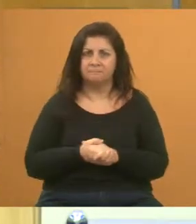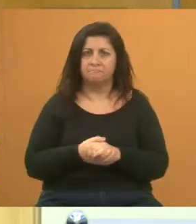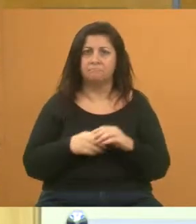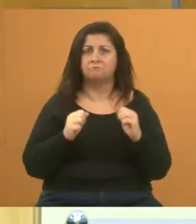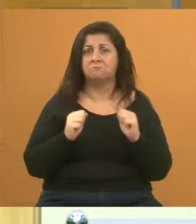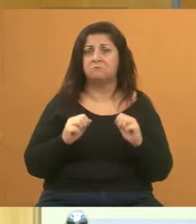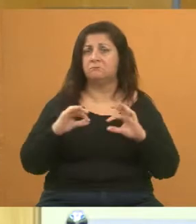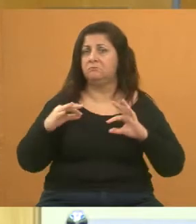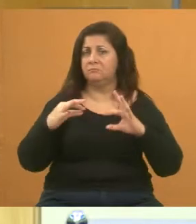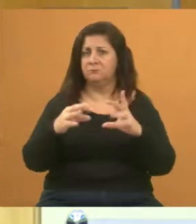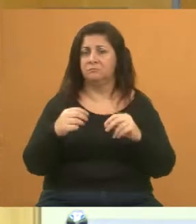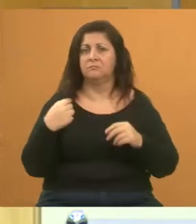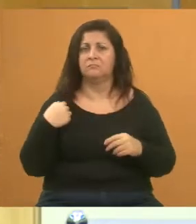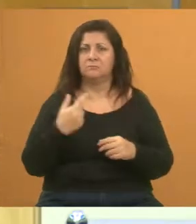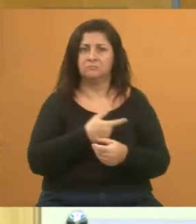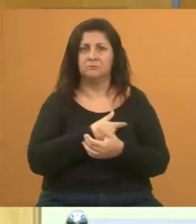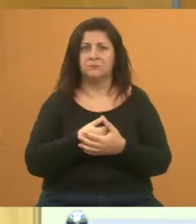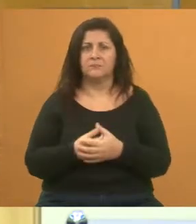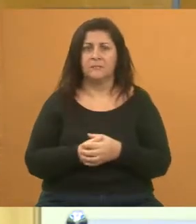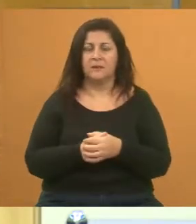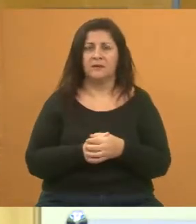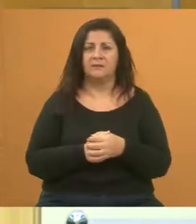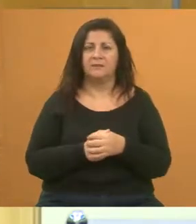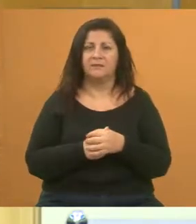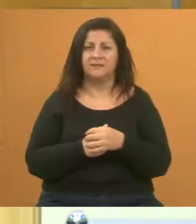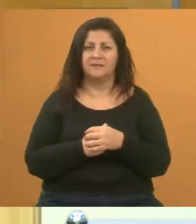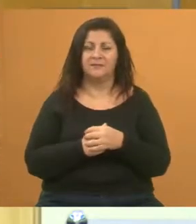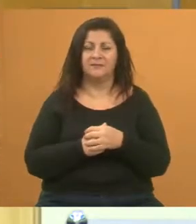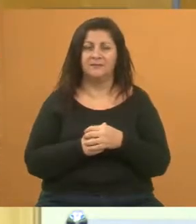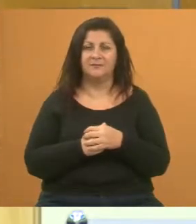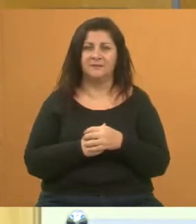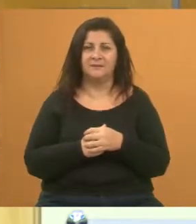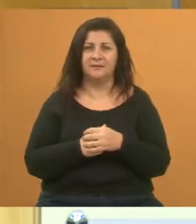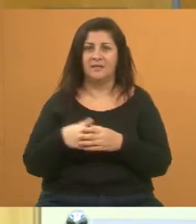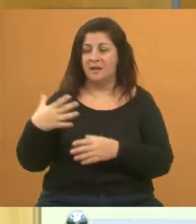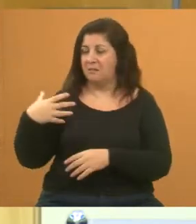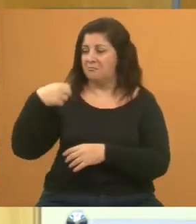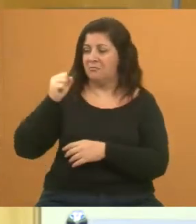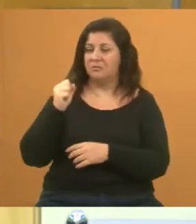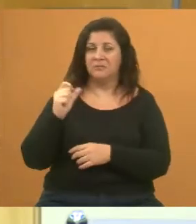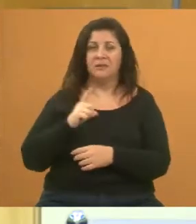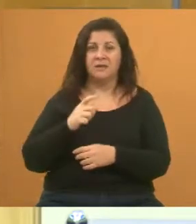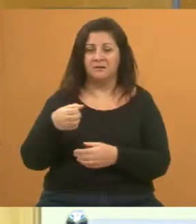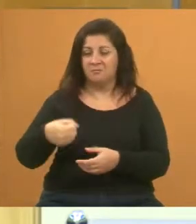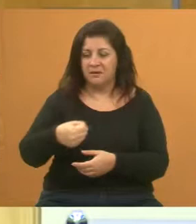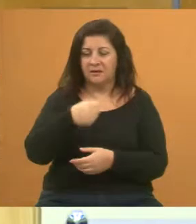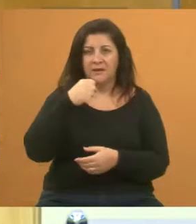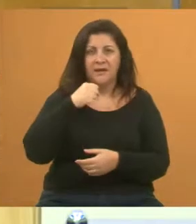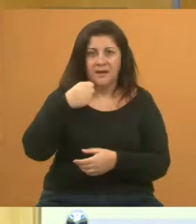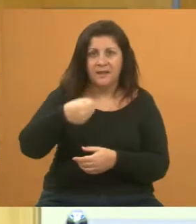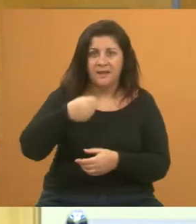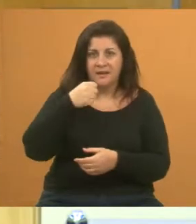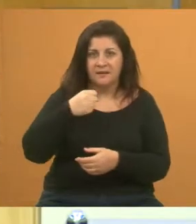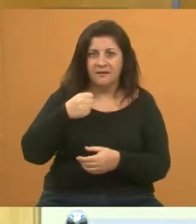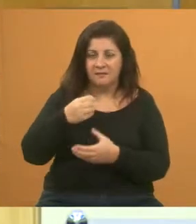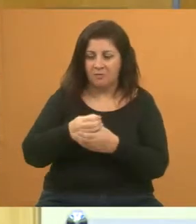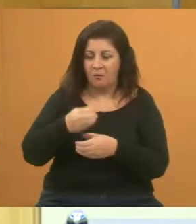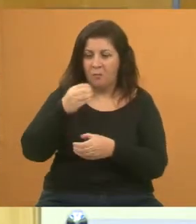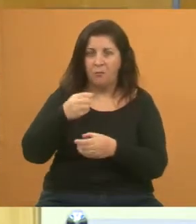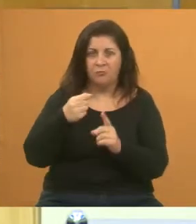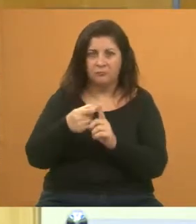poderia, todos nós, cidadão consciente do meio ambiente, andar com uma canequinha, evitar o